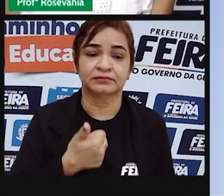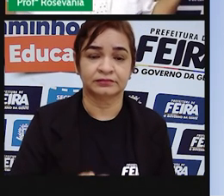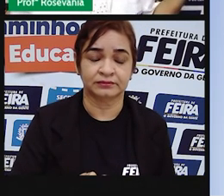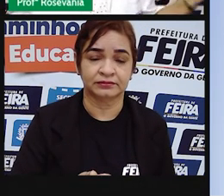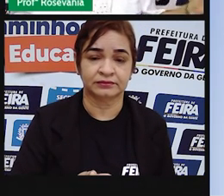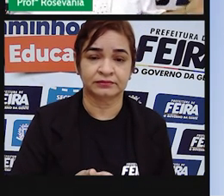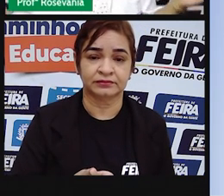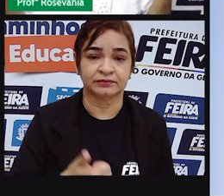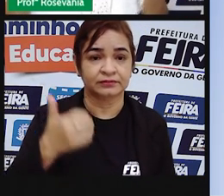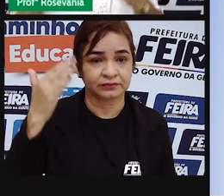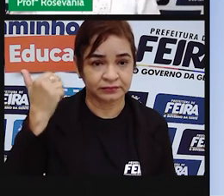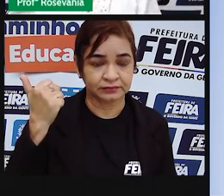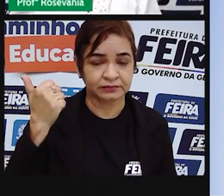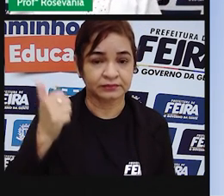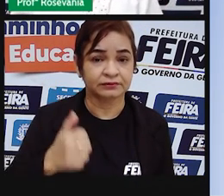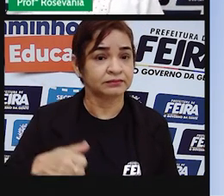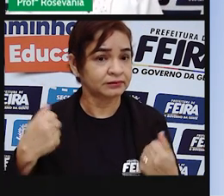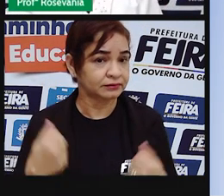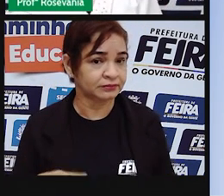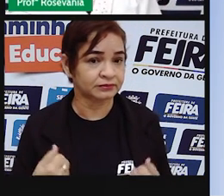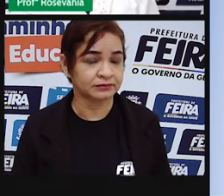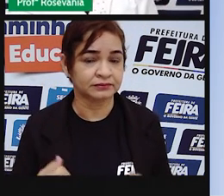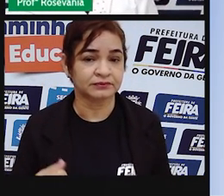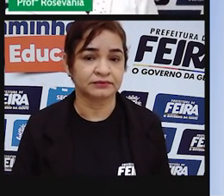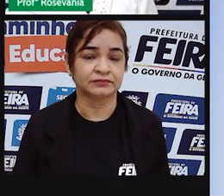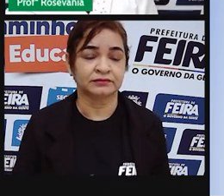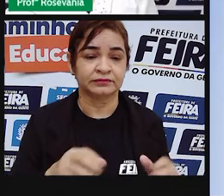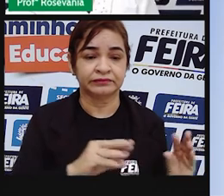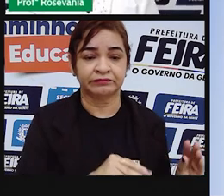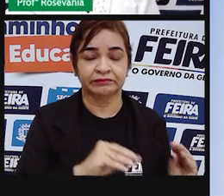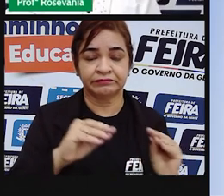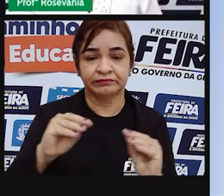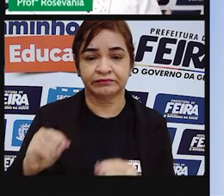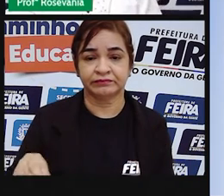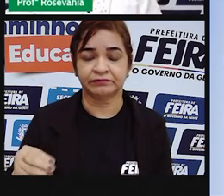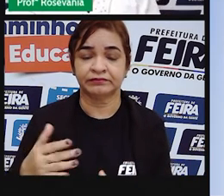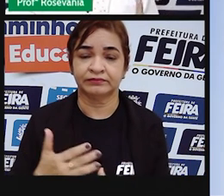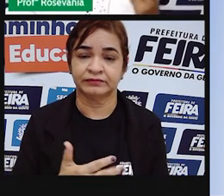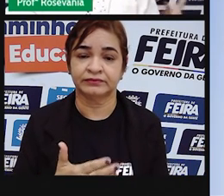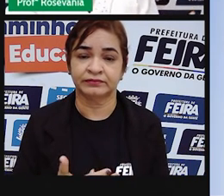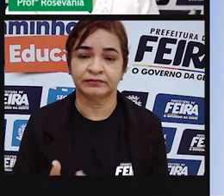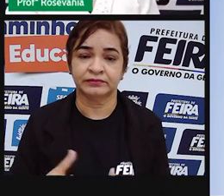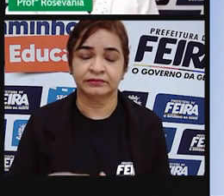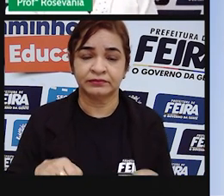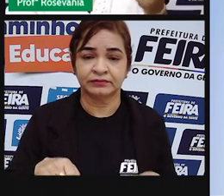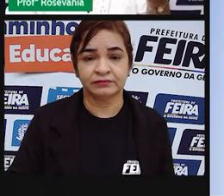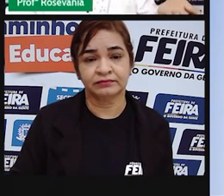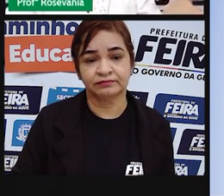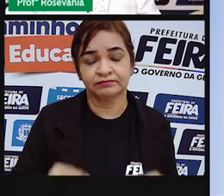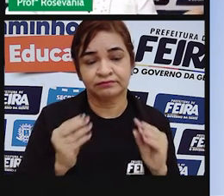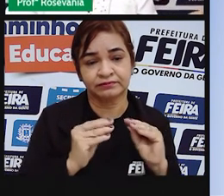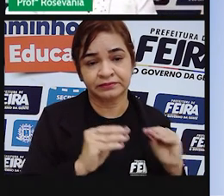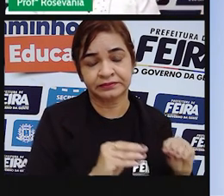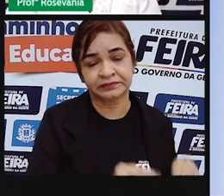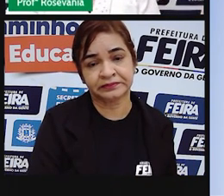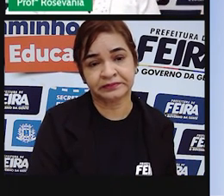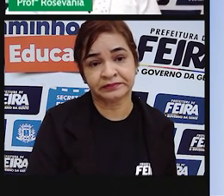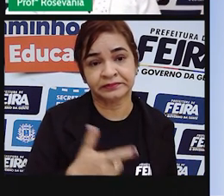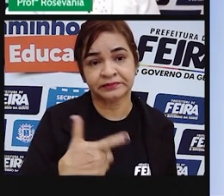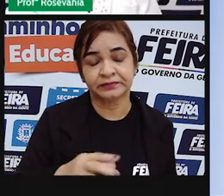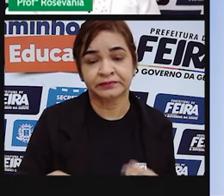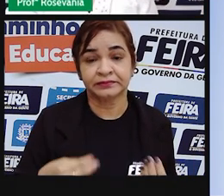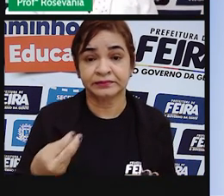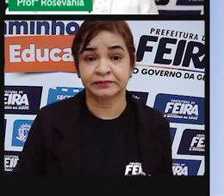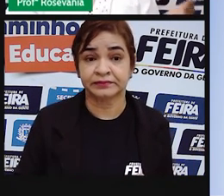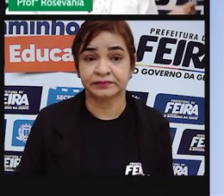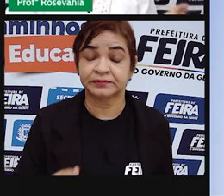sede Vida Nova é melhor eu preciso não é migrar já que a cidade que eu estou o estado que estou não tem olha